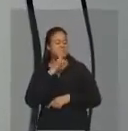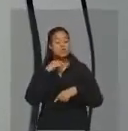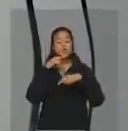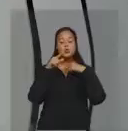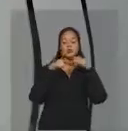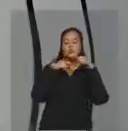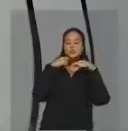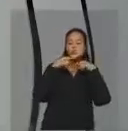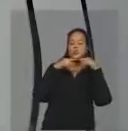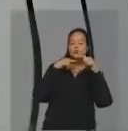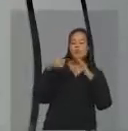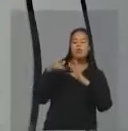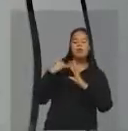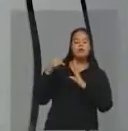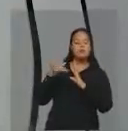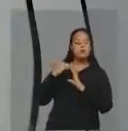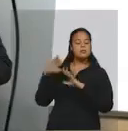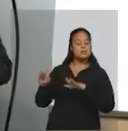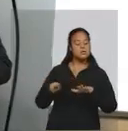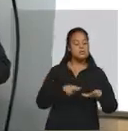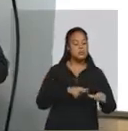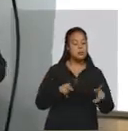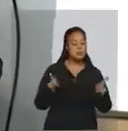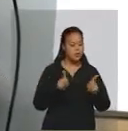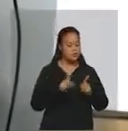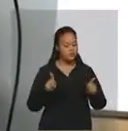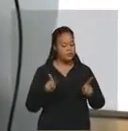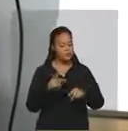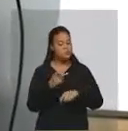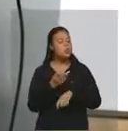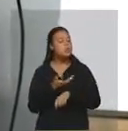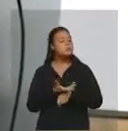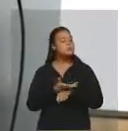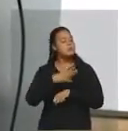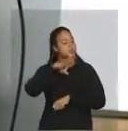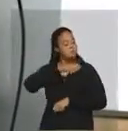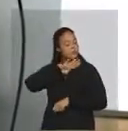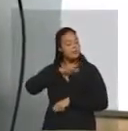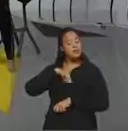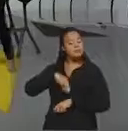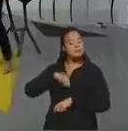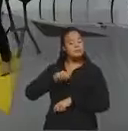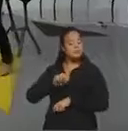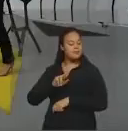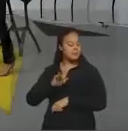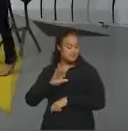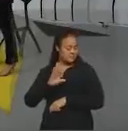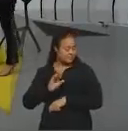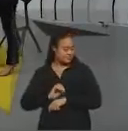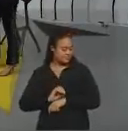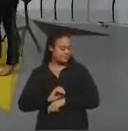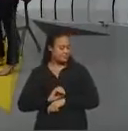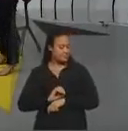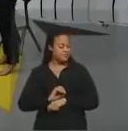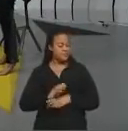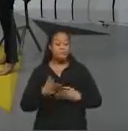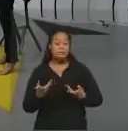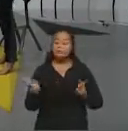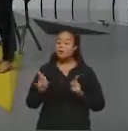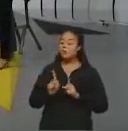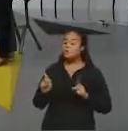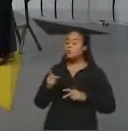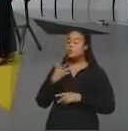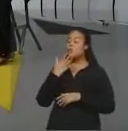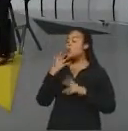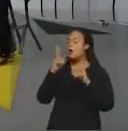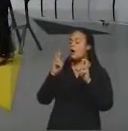semanas. E quem está aqui conosco é o professor Magno Andrade, de português. E então, professor, quais foram os temas do ciclo 4 que geraram mais dúvidas